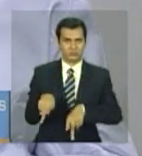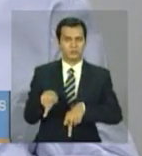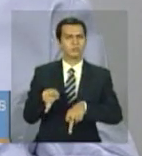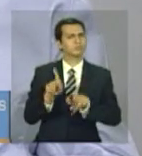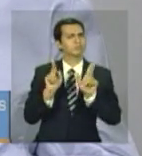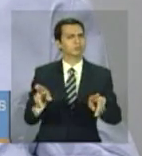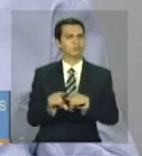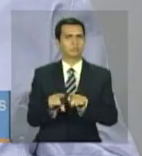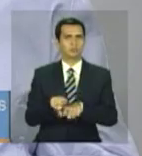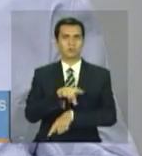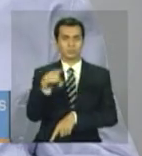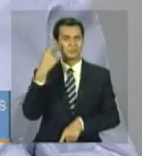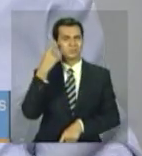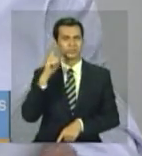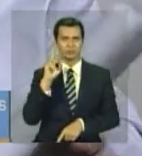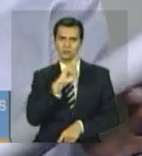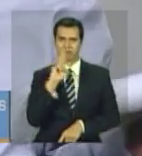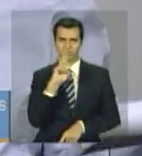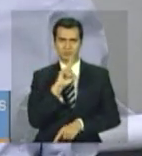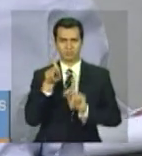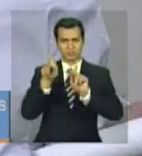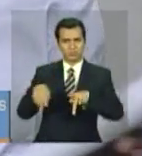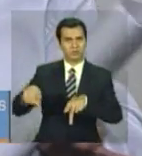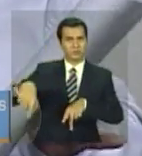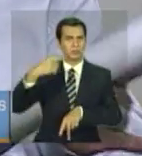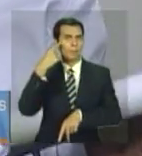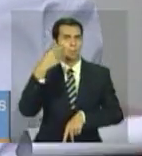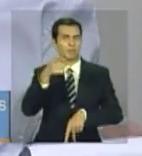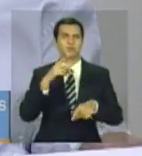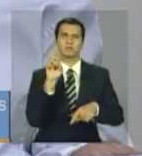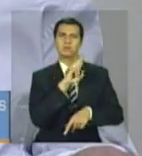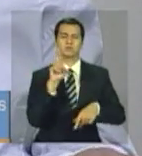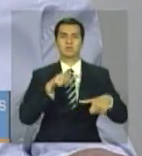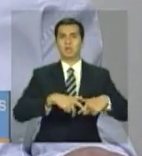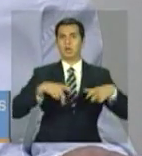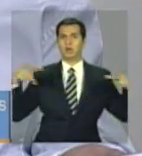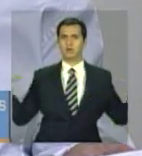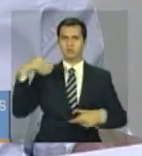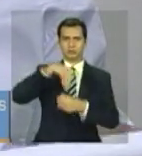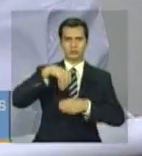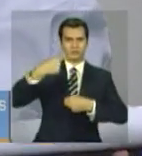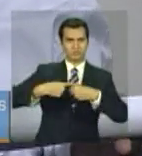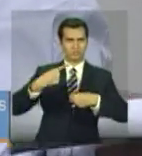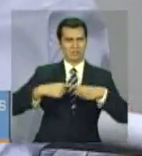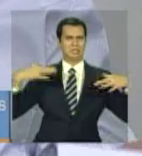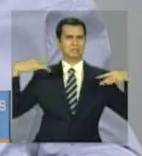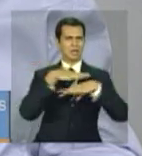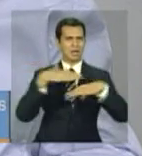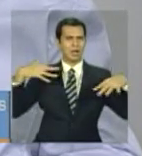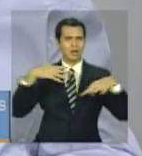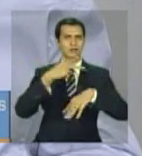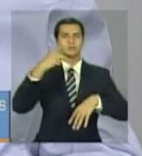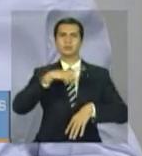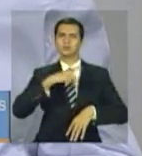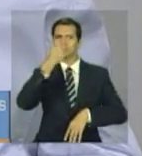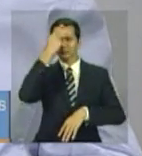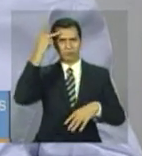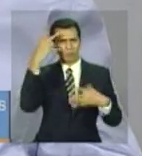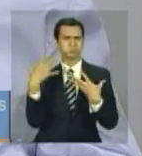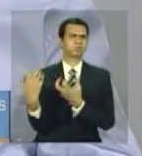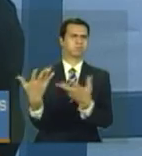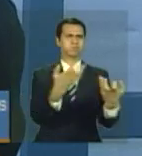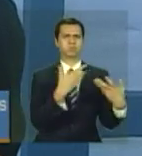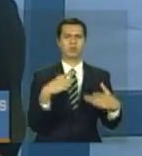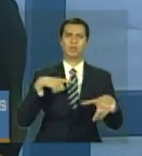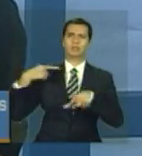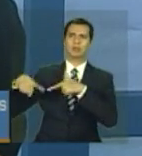quando se pensa em restaurante popular, nós estamos imaginando um restaurante grande, né, no centro de uma grande cidade também, naquela população flutuante, né, o que trabalha